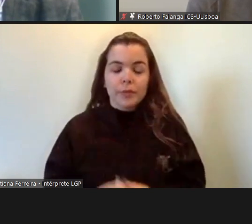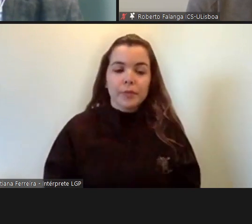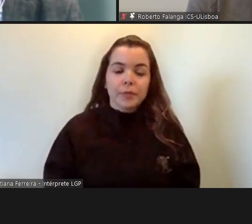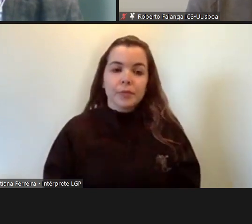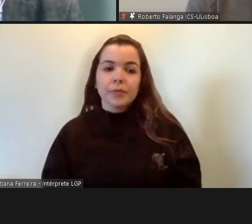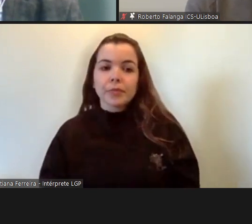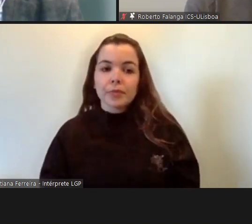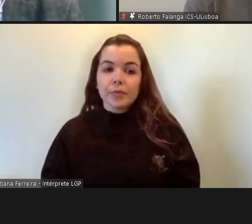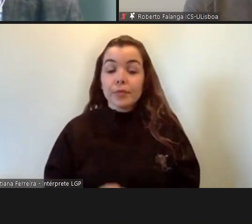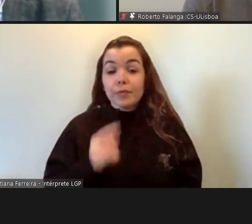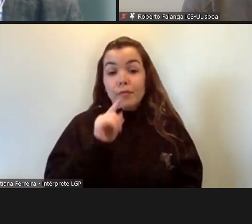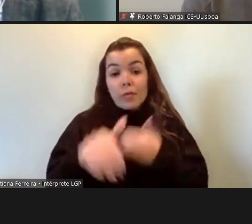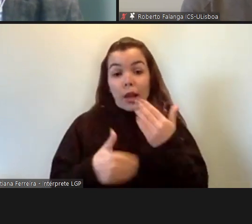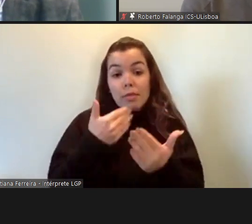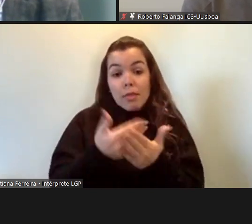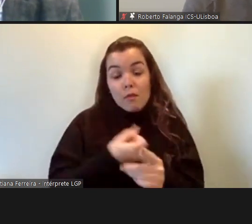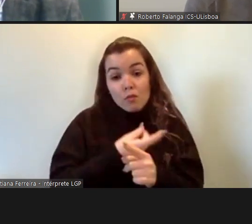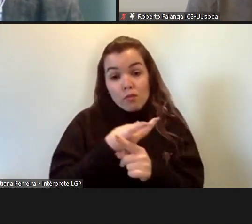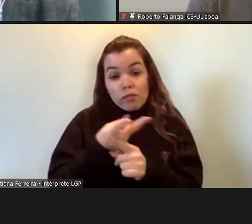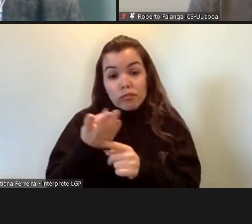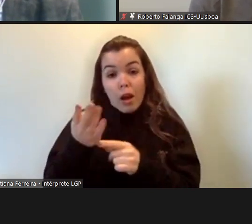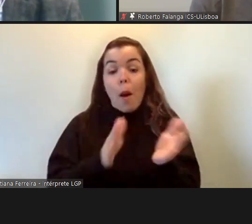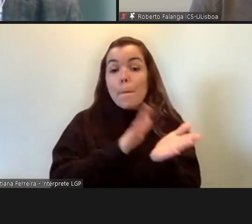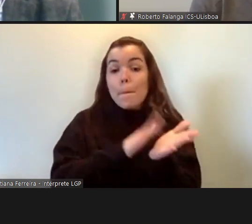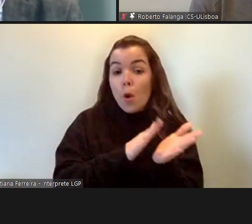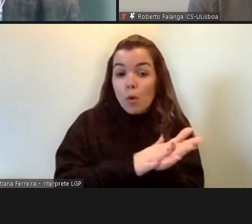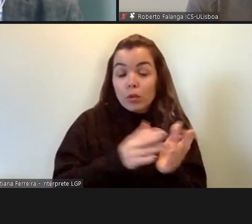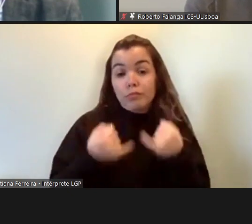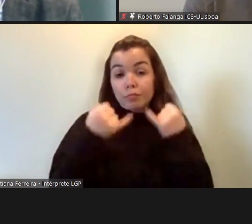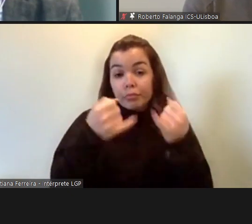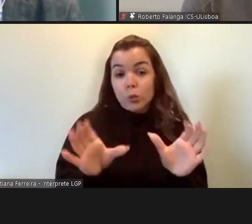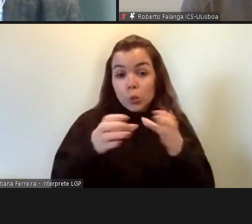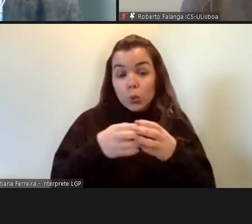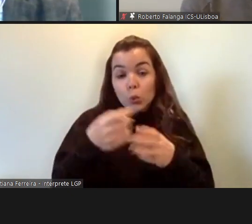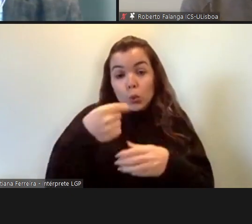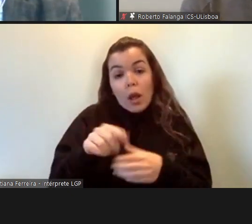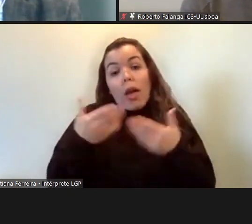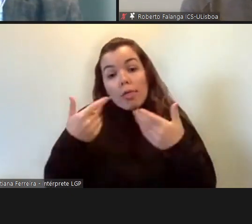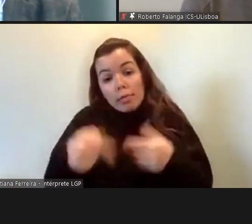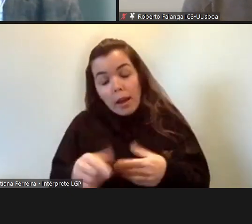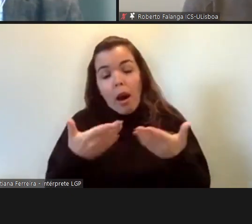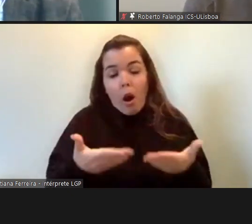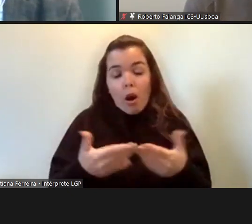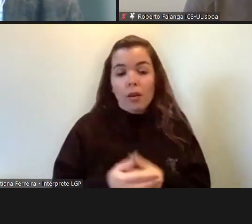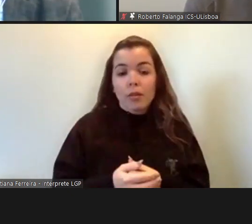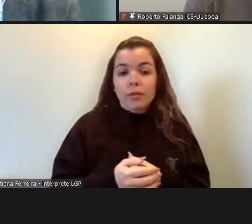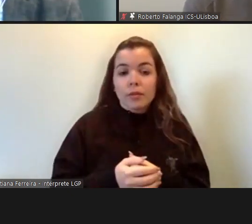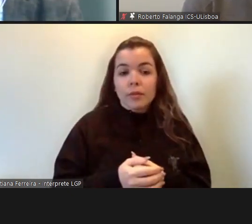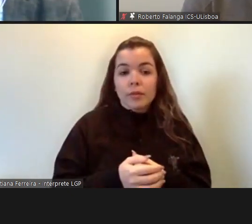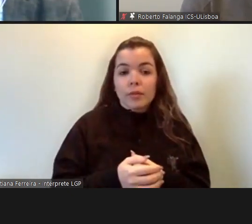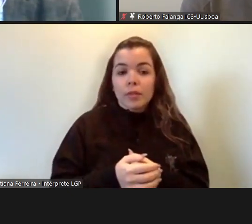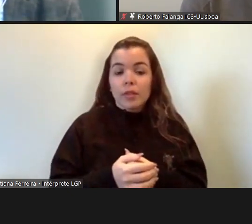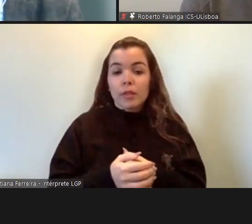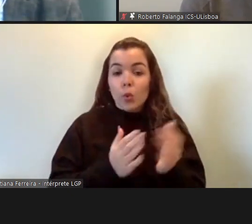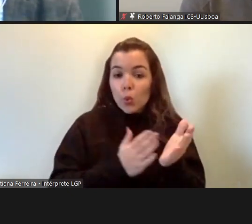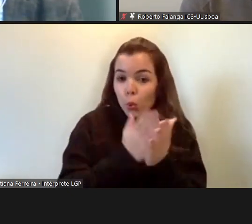E isto deu uma série de propostas que depois a Comissão teve e tem e está a atuar nas